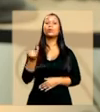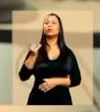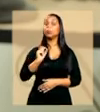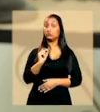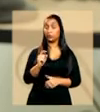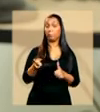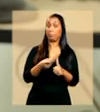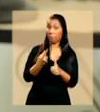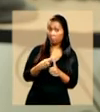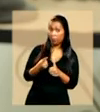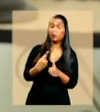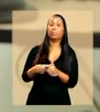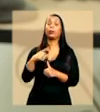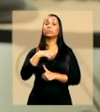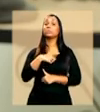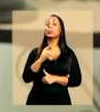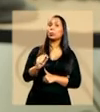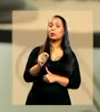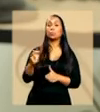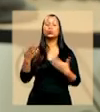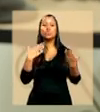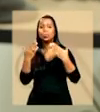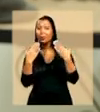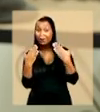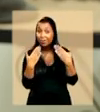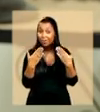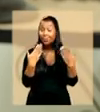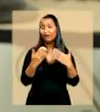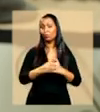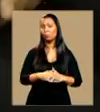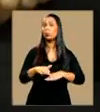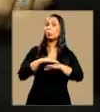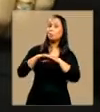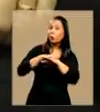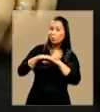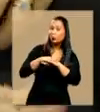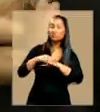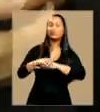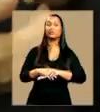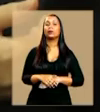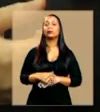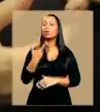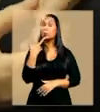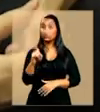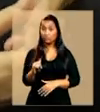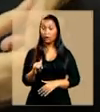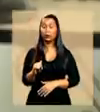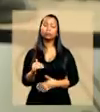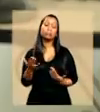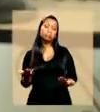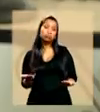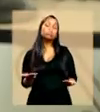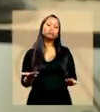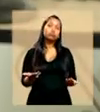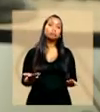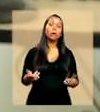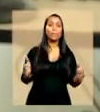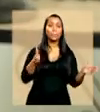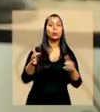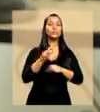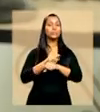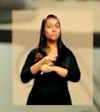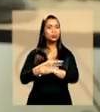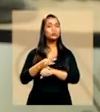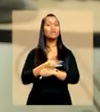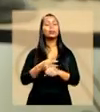é importante primeiramente que haja um diálogo, né, uma conversa com esses pais. Haja vista que o